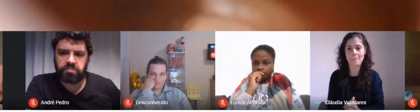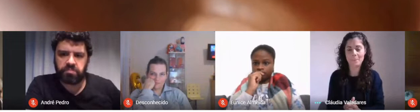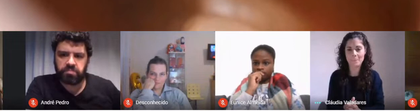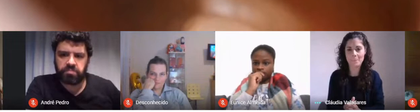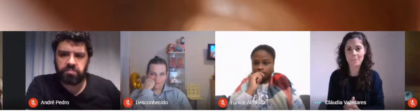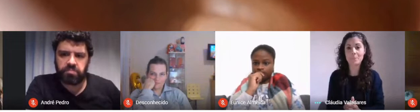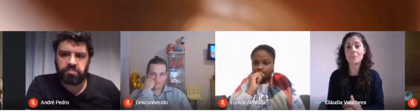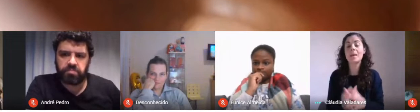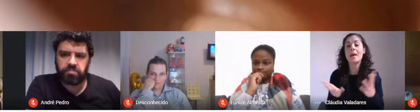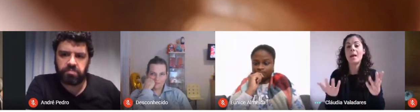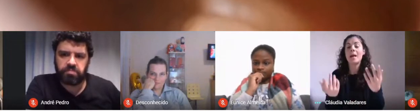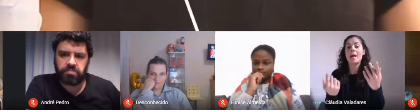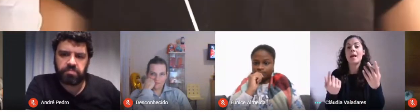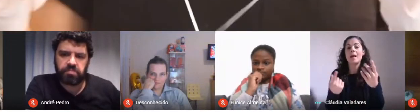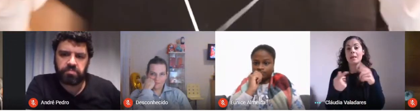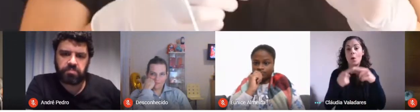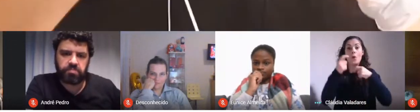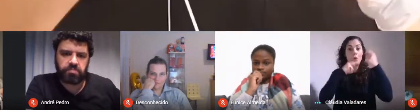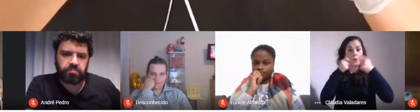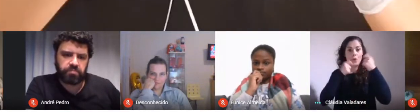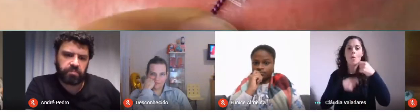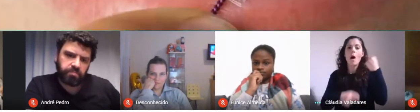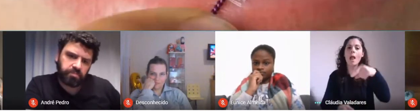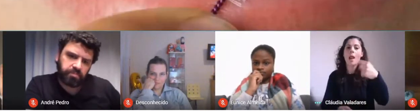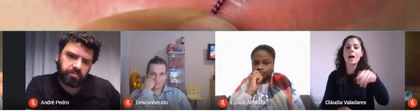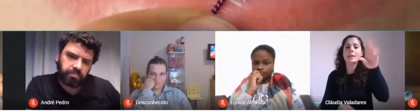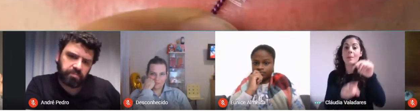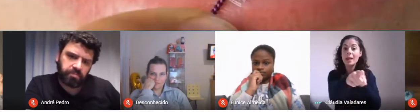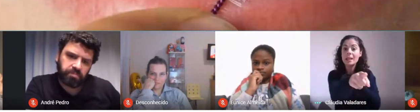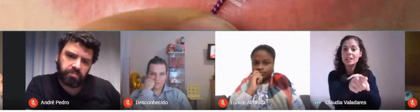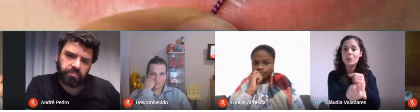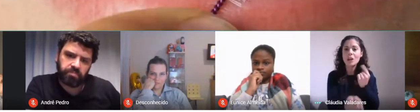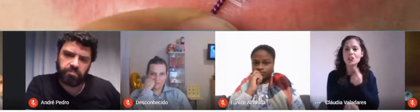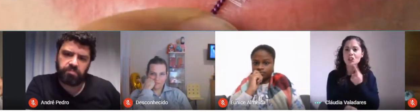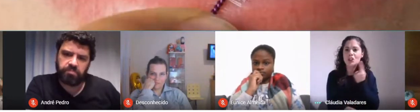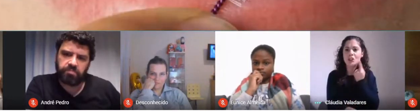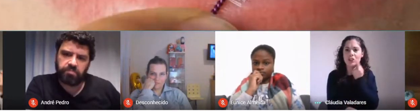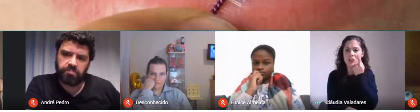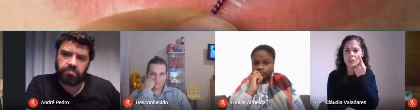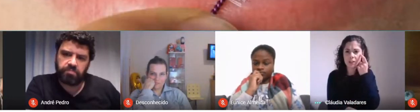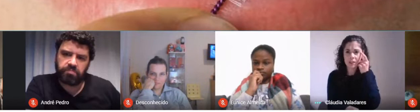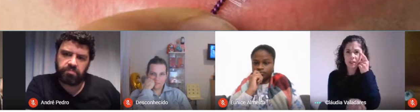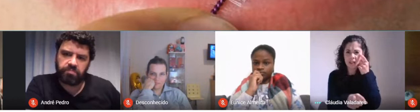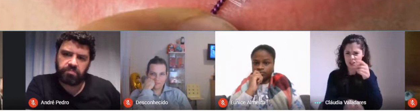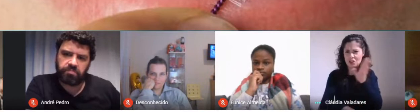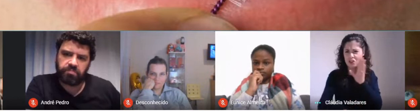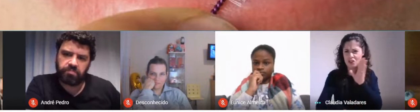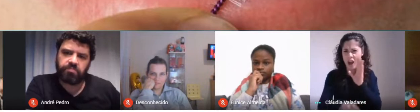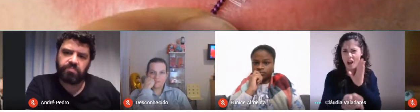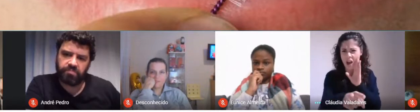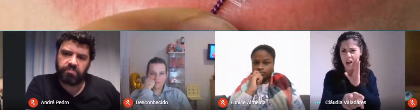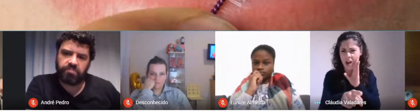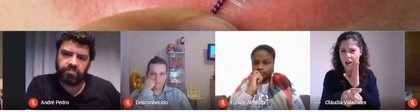Para além do fio dentário, também existe o escovilhão. Já alguma vez tinham visto?